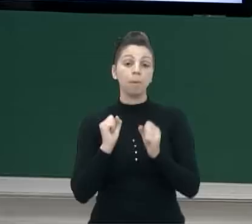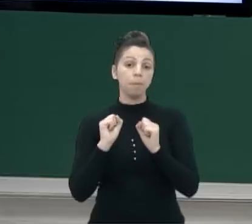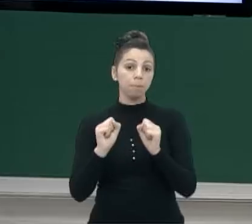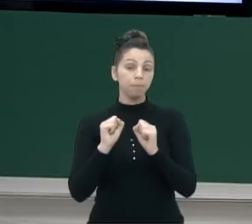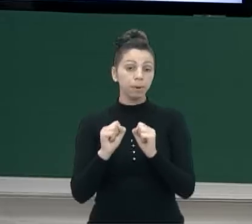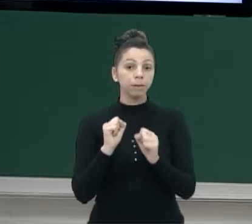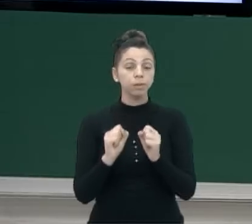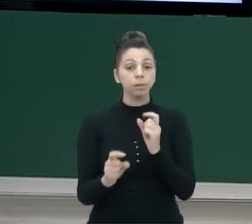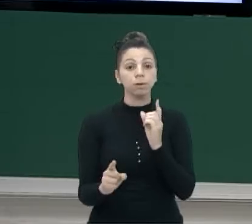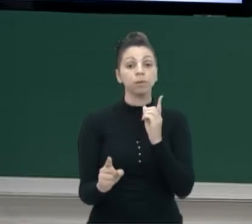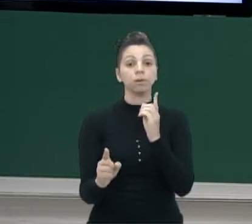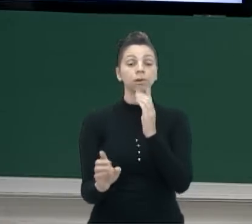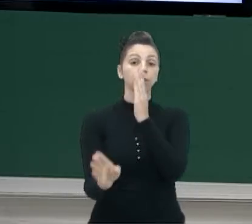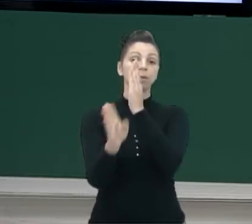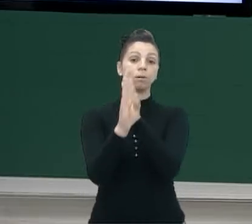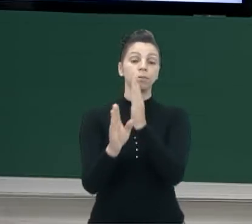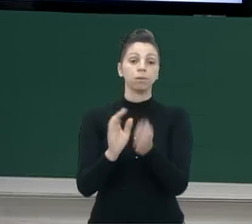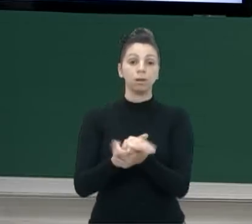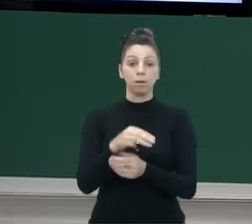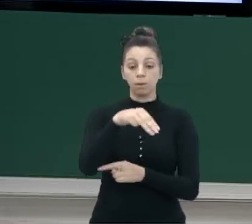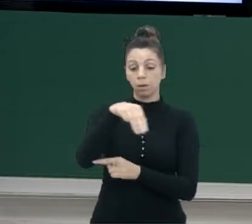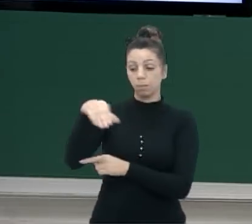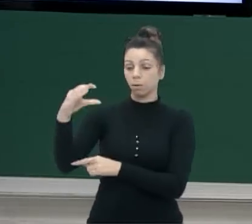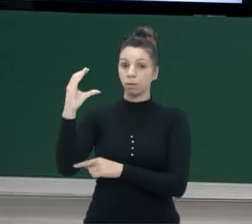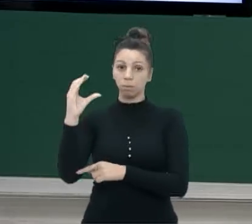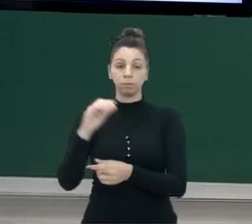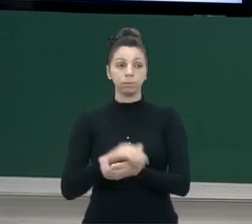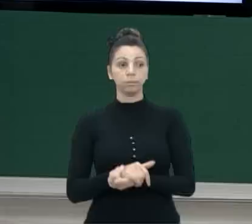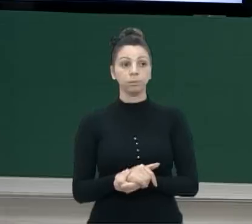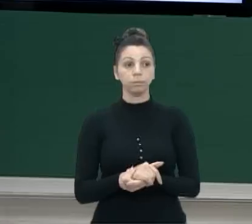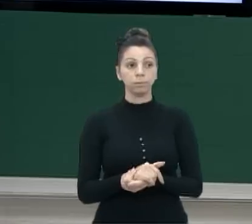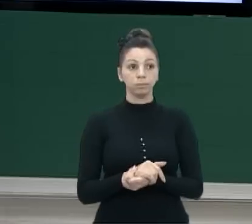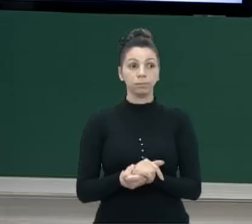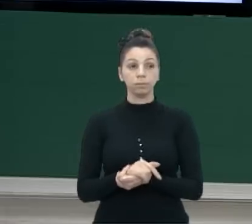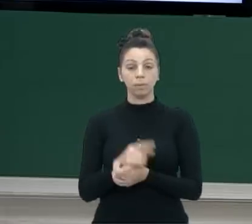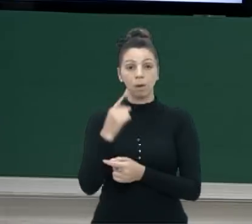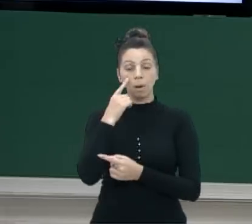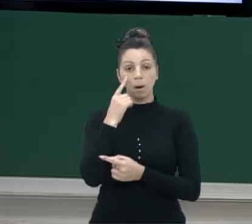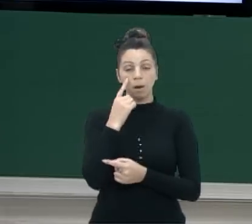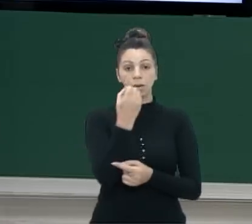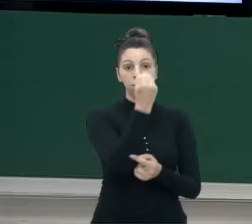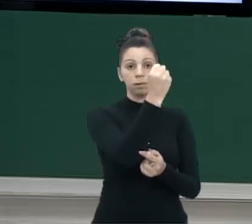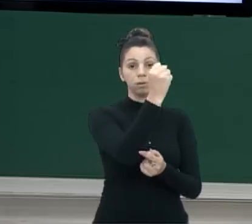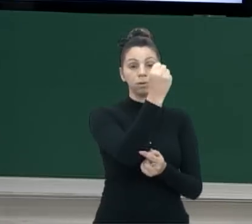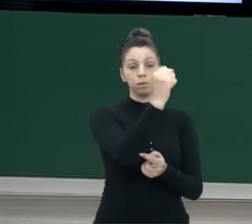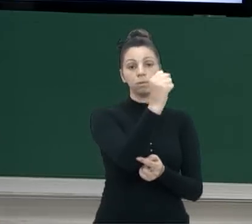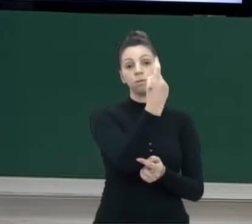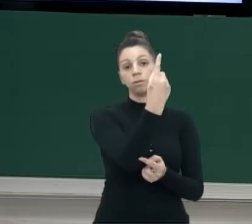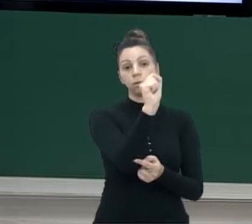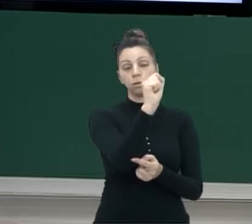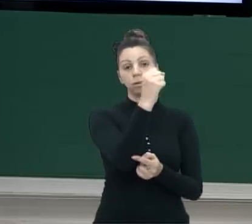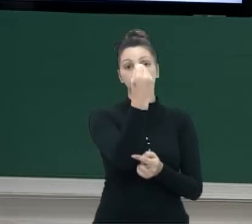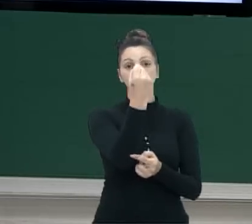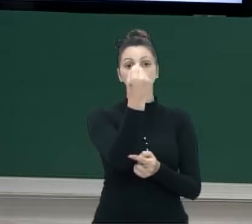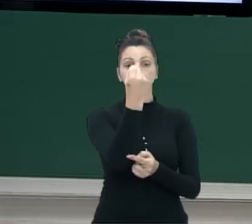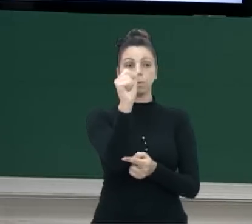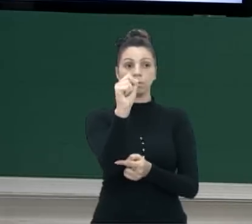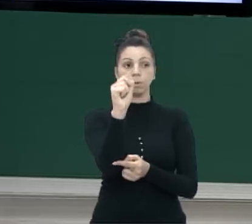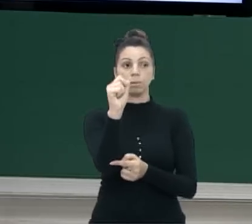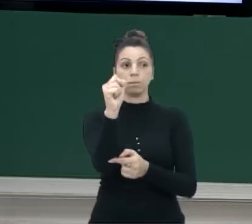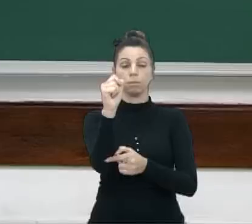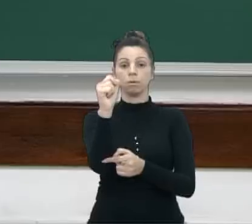para encontrar o múltiplo comum. Então, vamos lá. 18 e 8 dividido por 2. A gente vai fazer uma